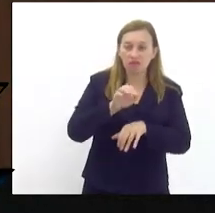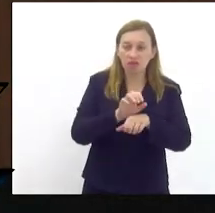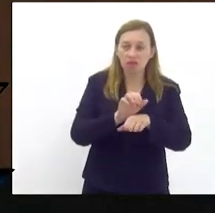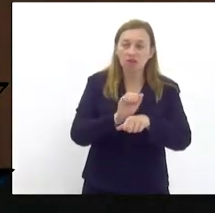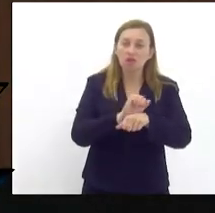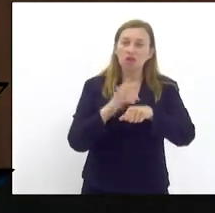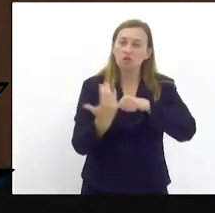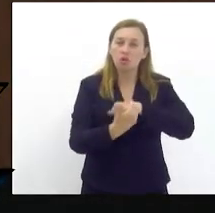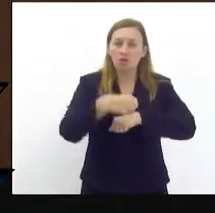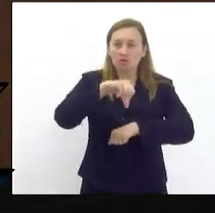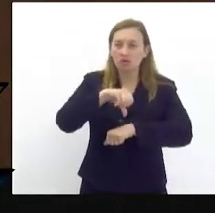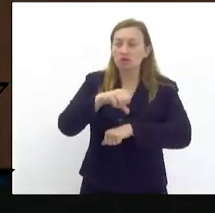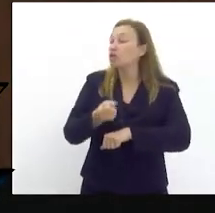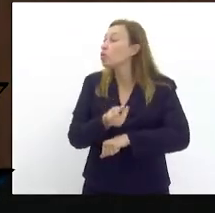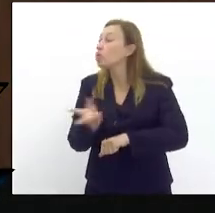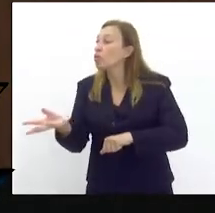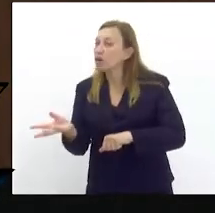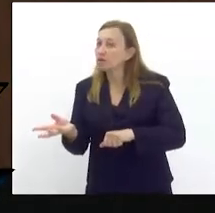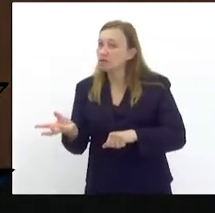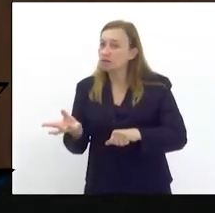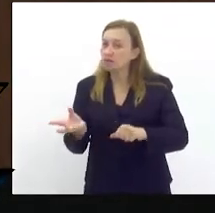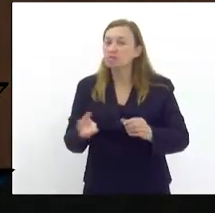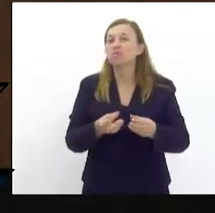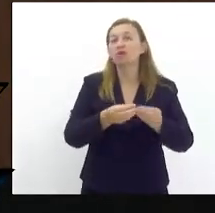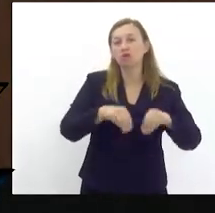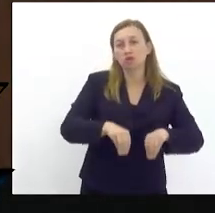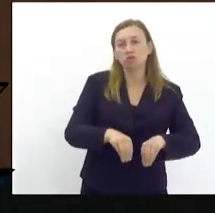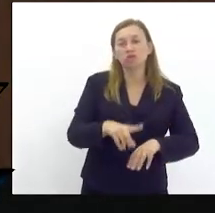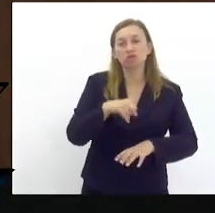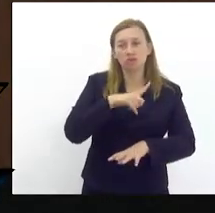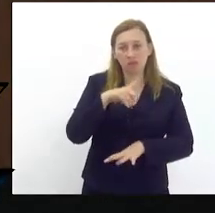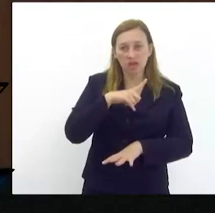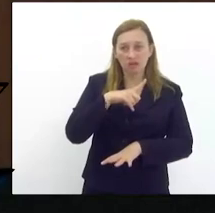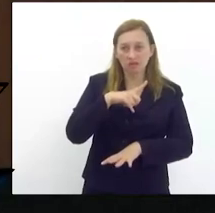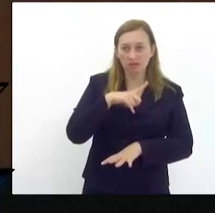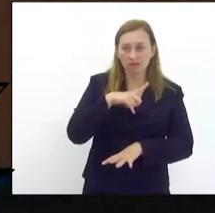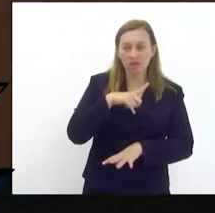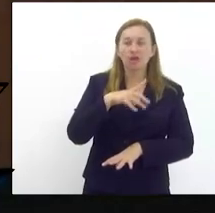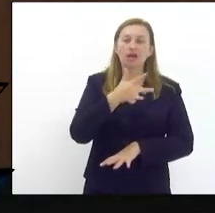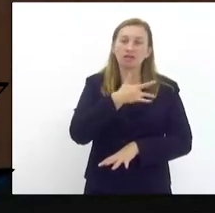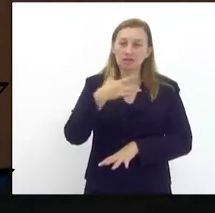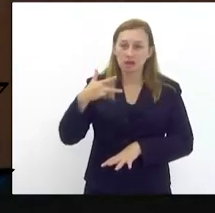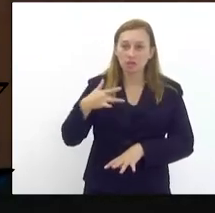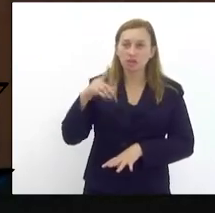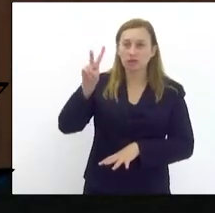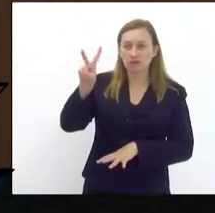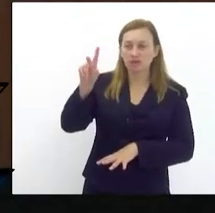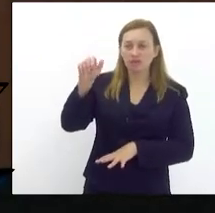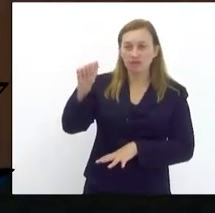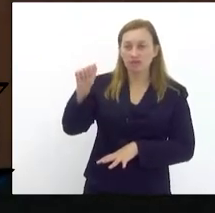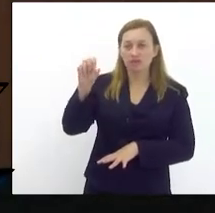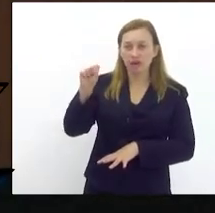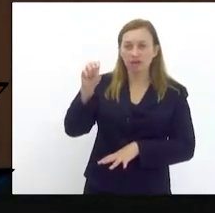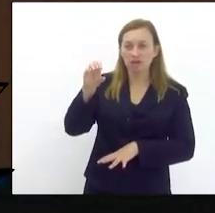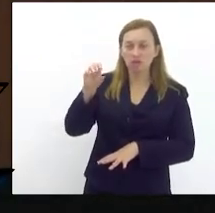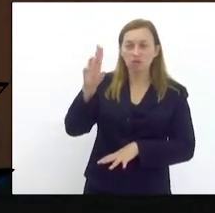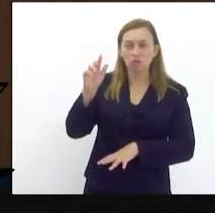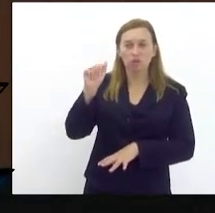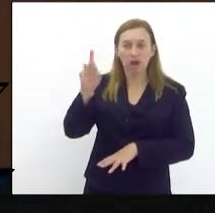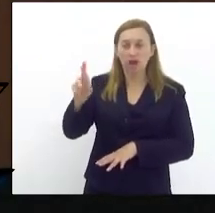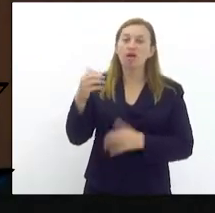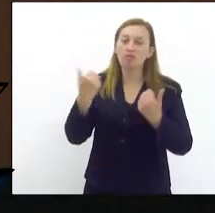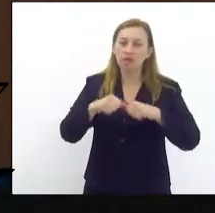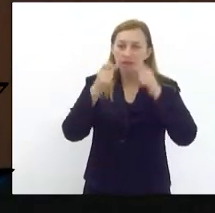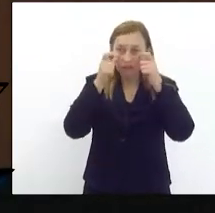foram os danos que o vírus da covid-19 trouxe para a saúde vascular então a gente precisa alertar